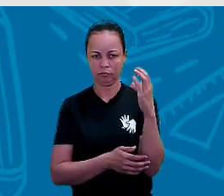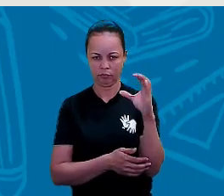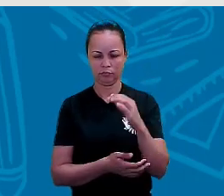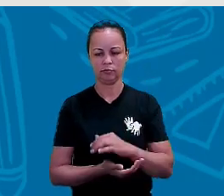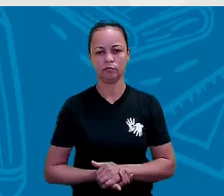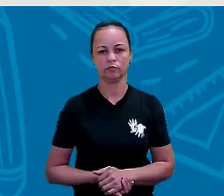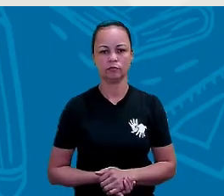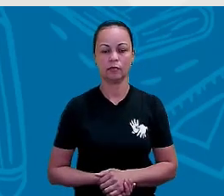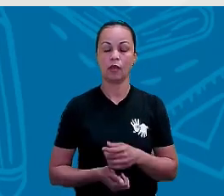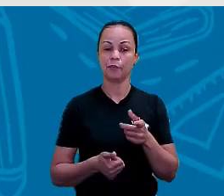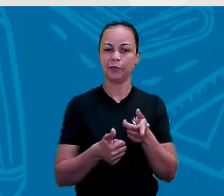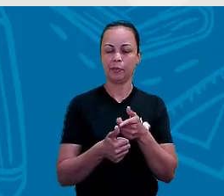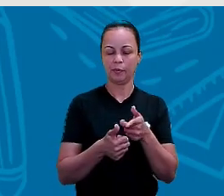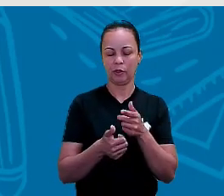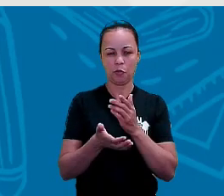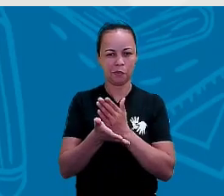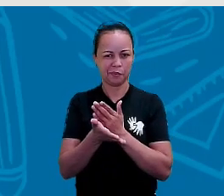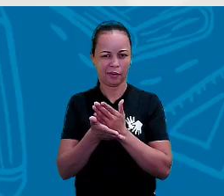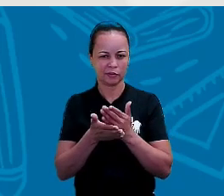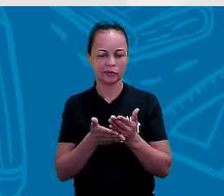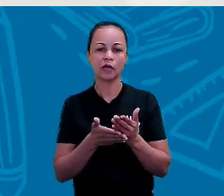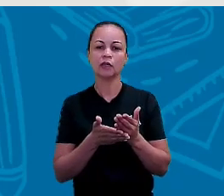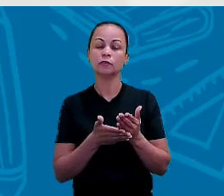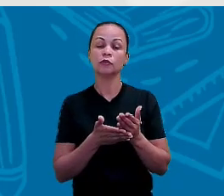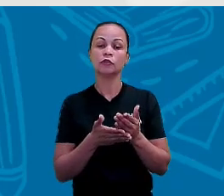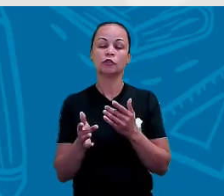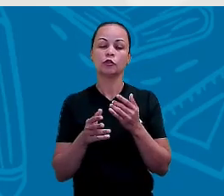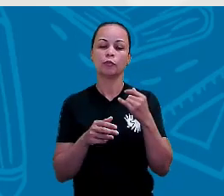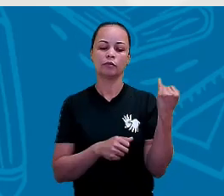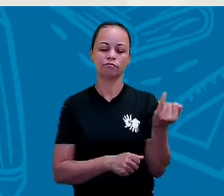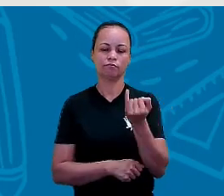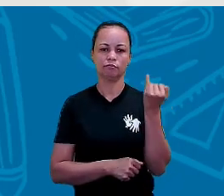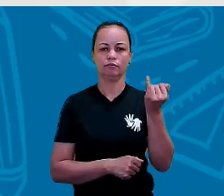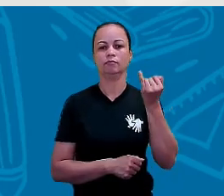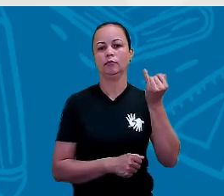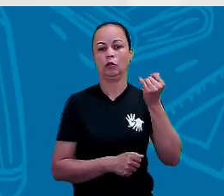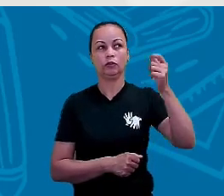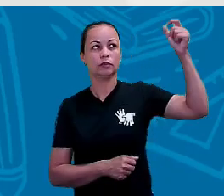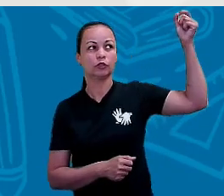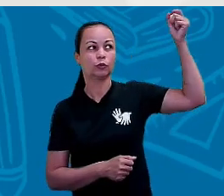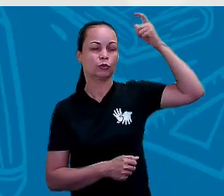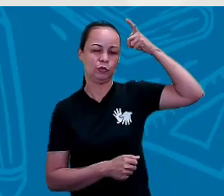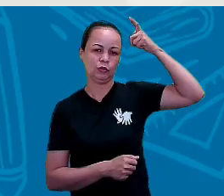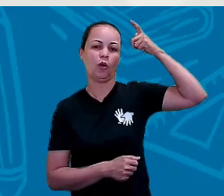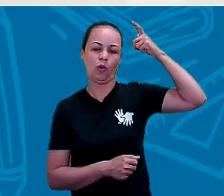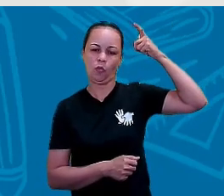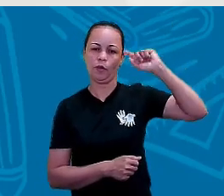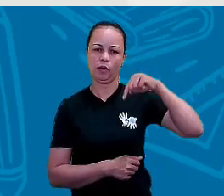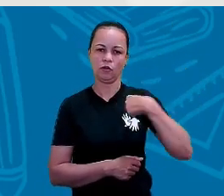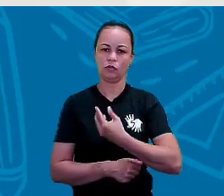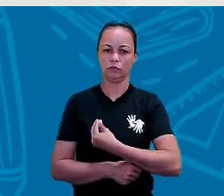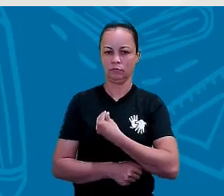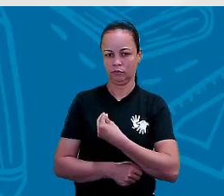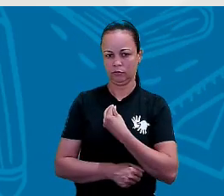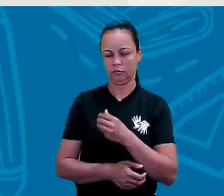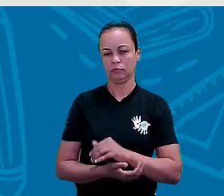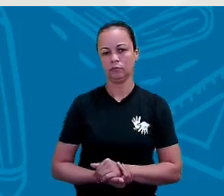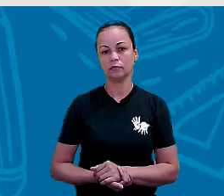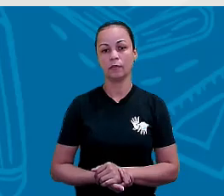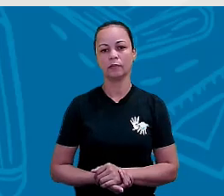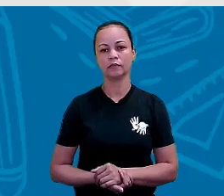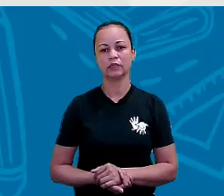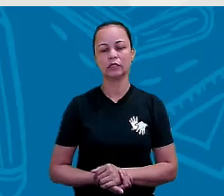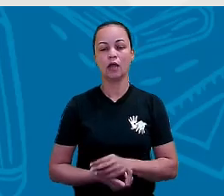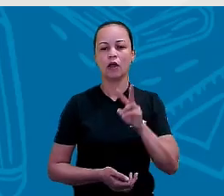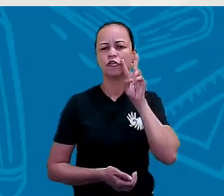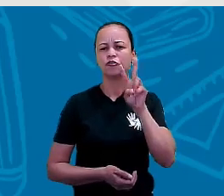né? Primeiramente, nós começamos, né, falando sobre a importância do sol para a nossa vida, né? A gente viu que o sol